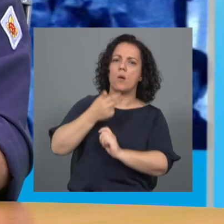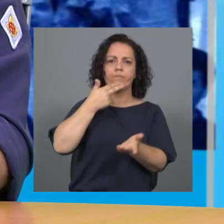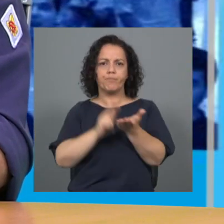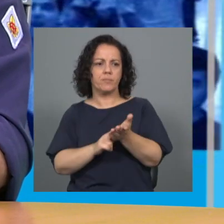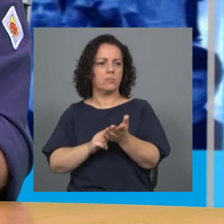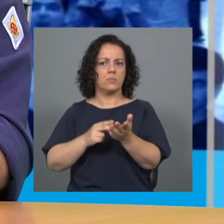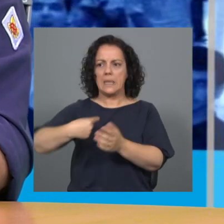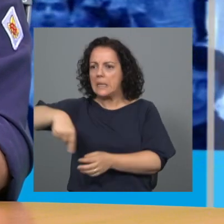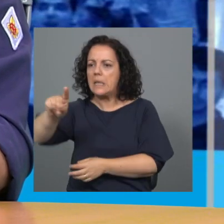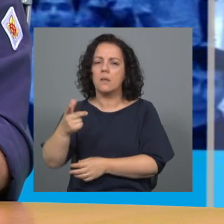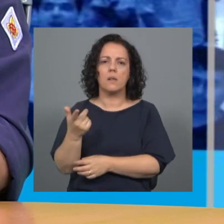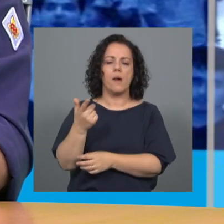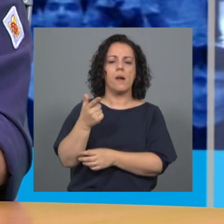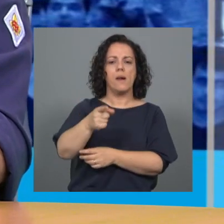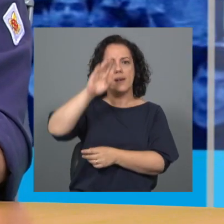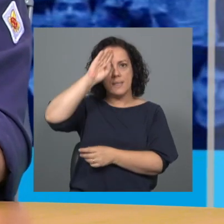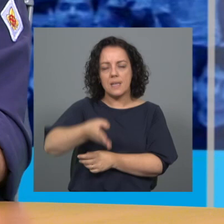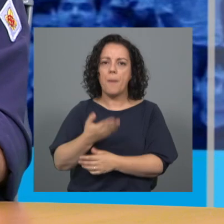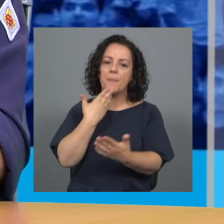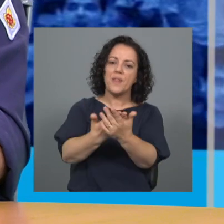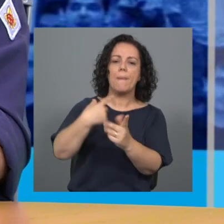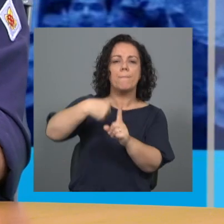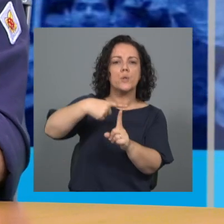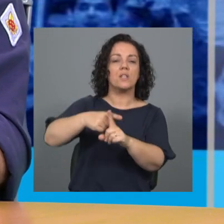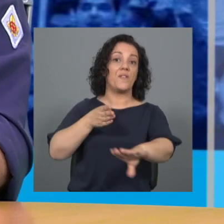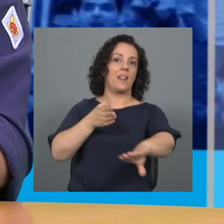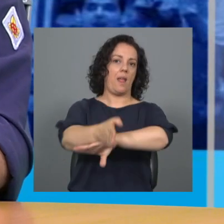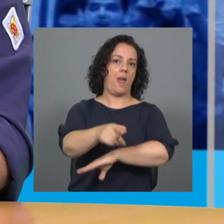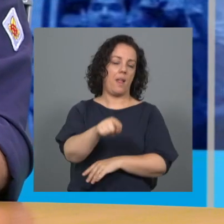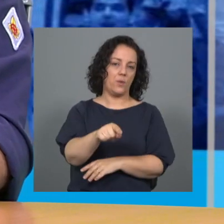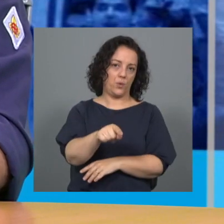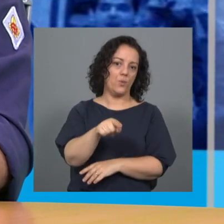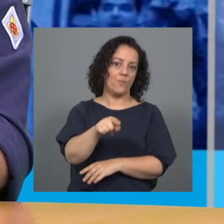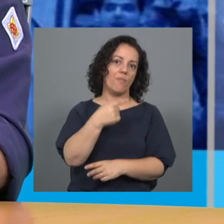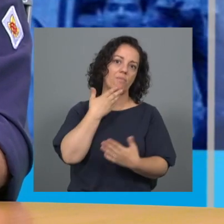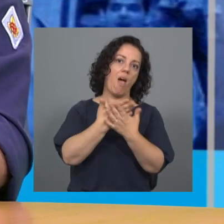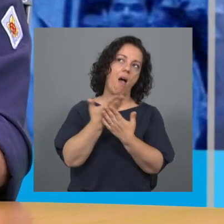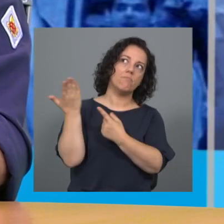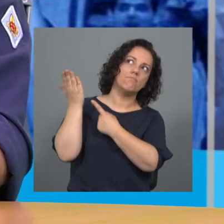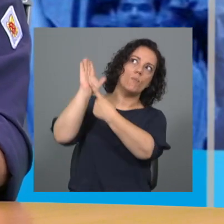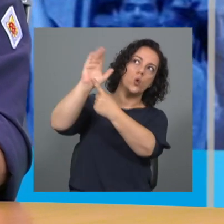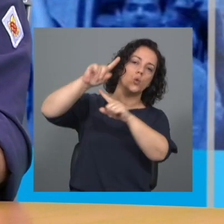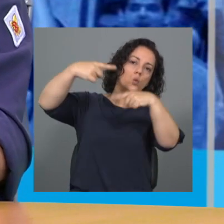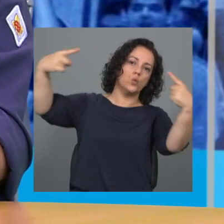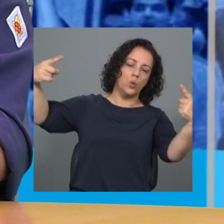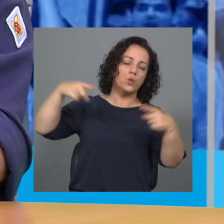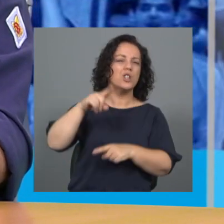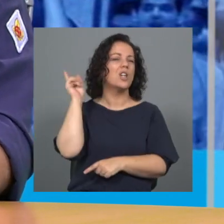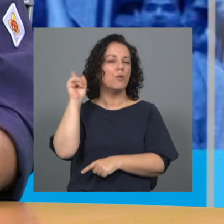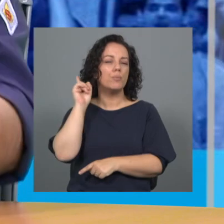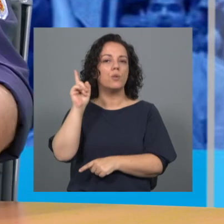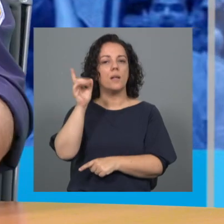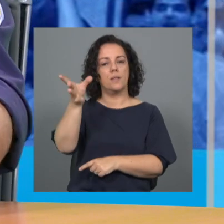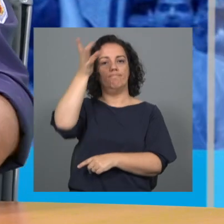para fazer um contributo mais direto para aquilo que possa acontecer. São exemplo para os outros e isso é importante nós consciencializarmos na nossa